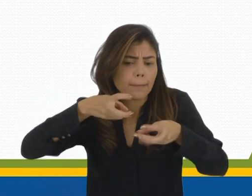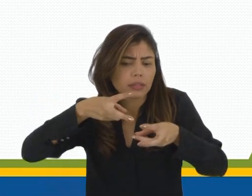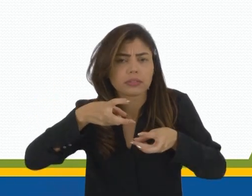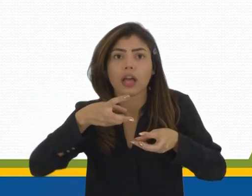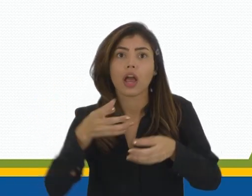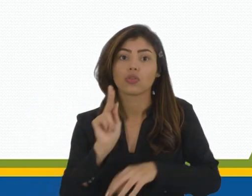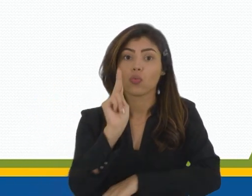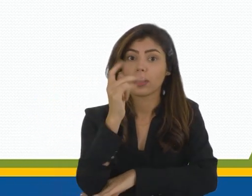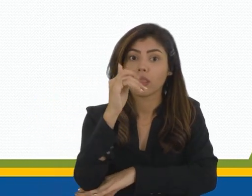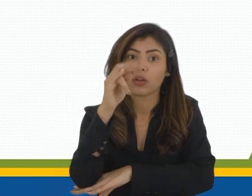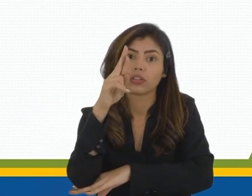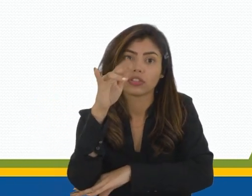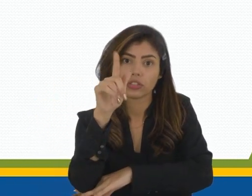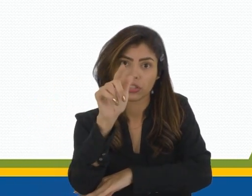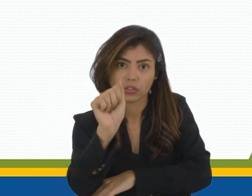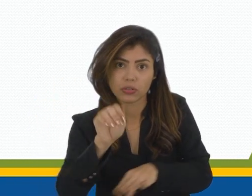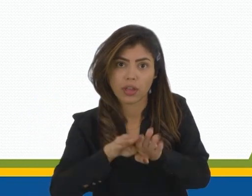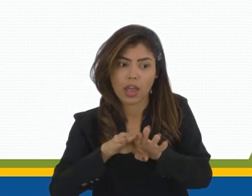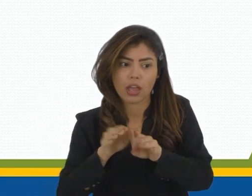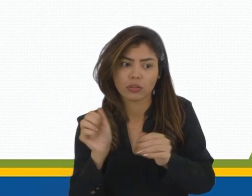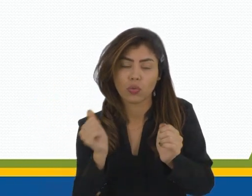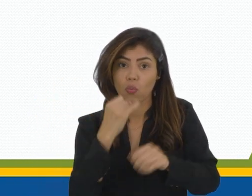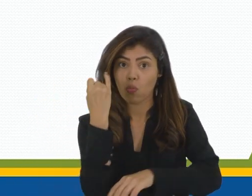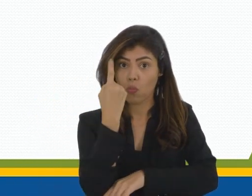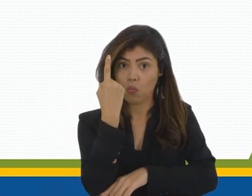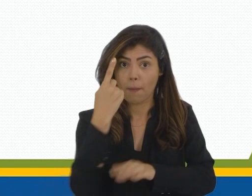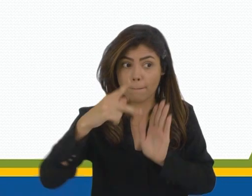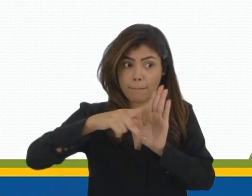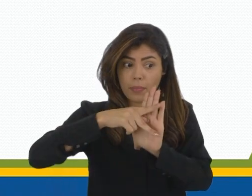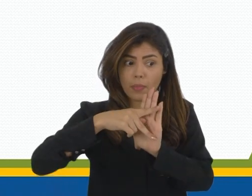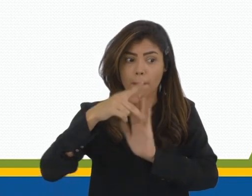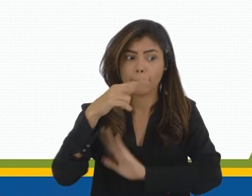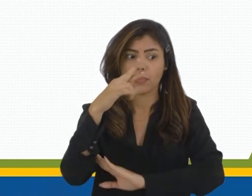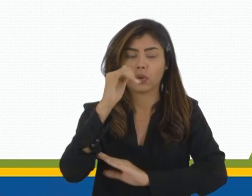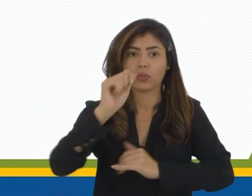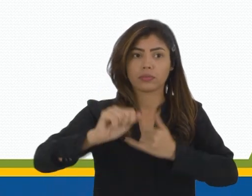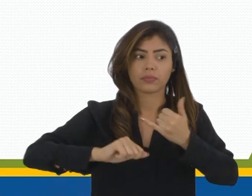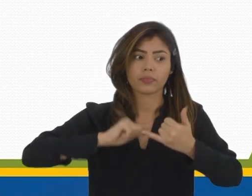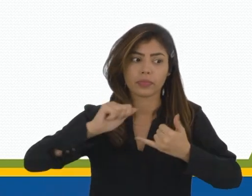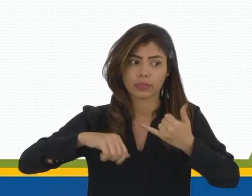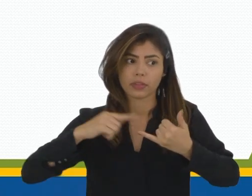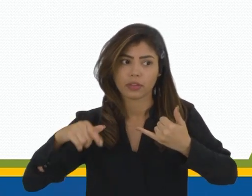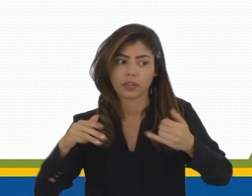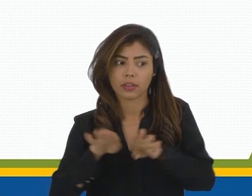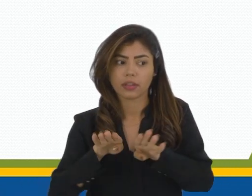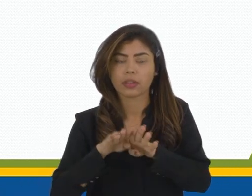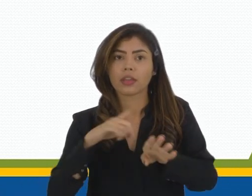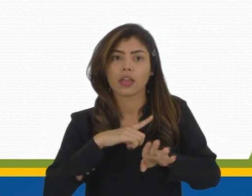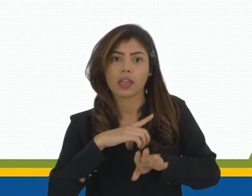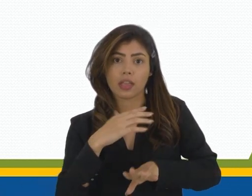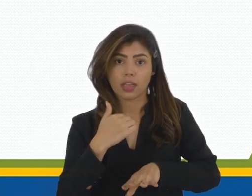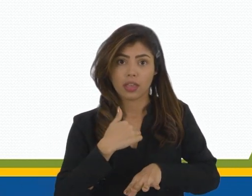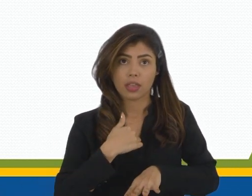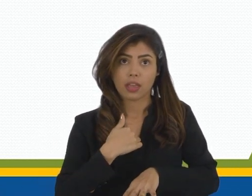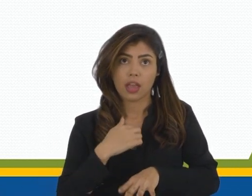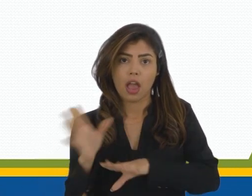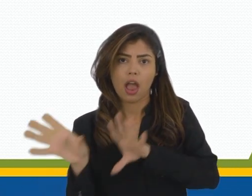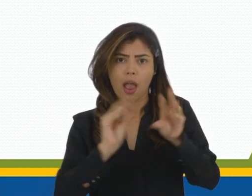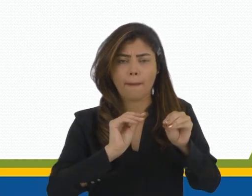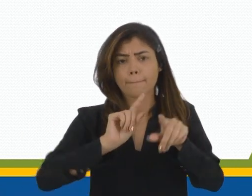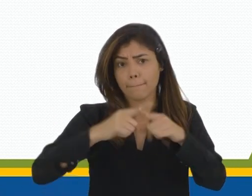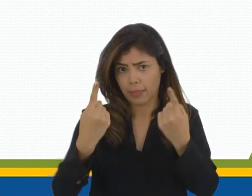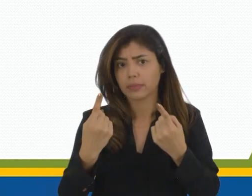desde o hidrogênio, que só tem um próton no seu núcleo, até os outros elementos de forma crescente, à medida que mais